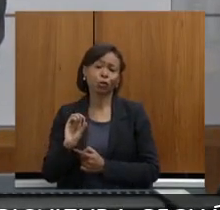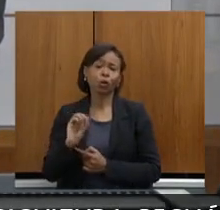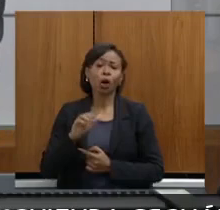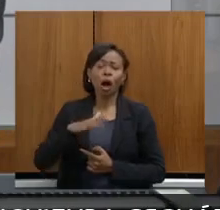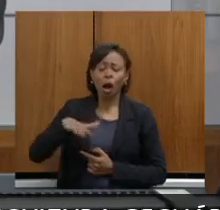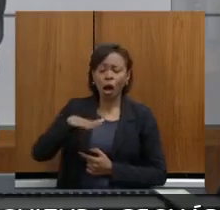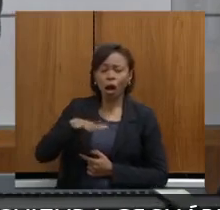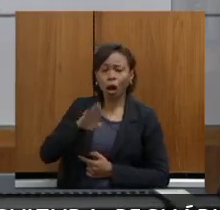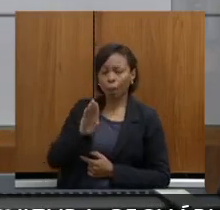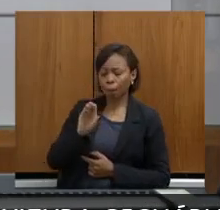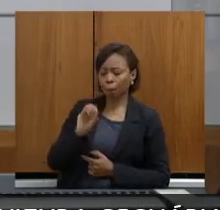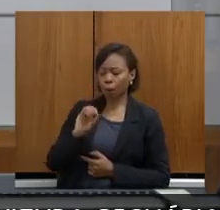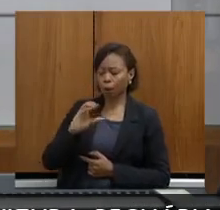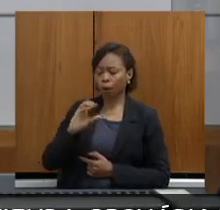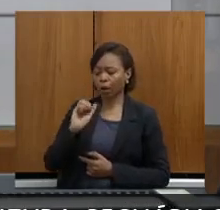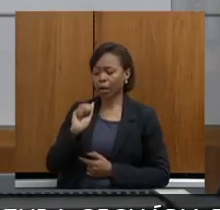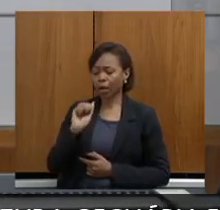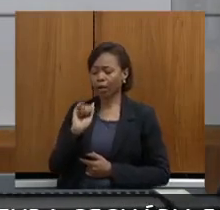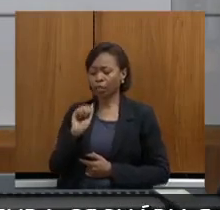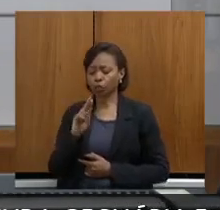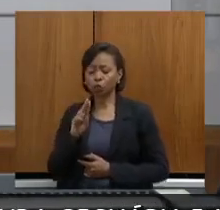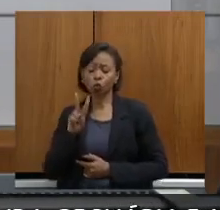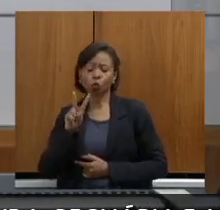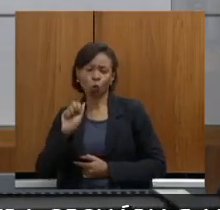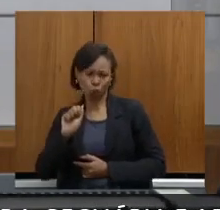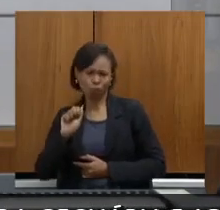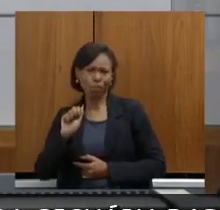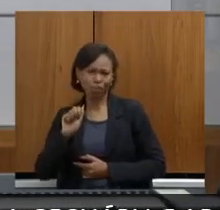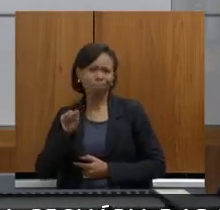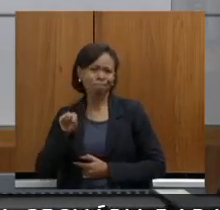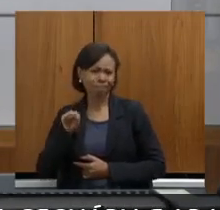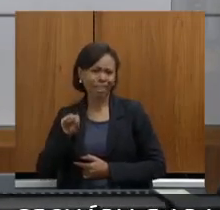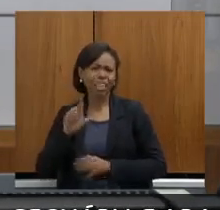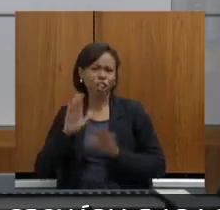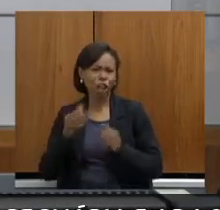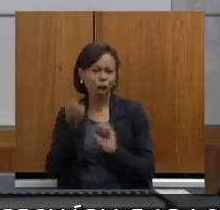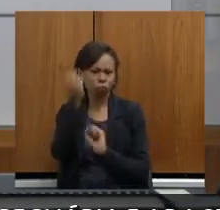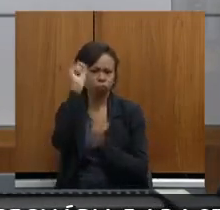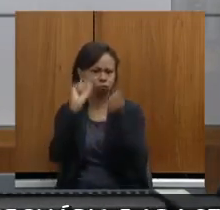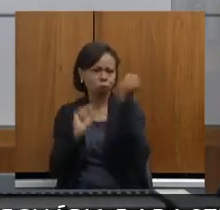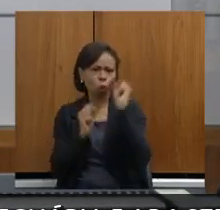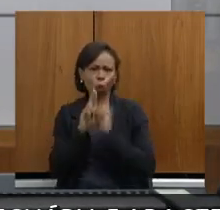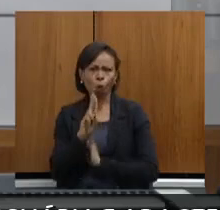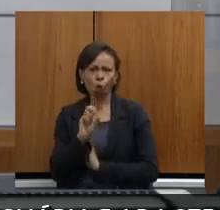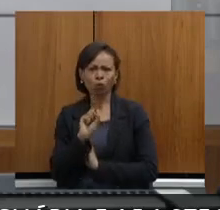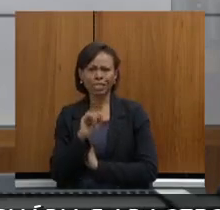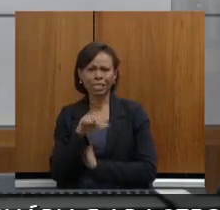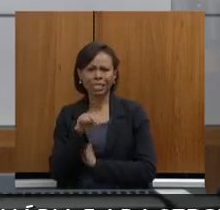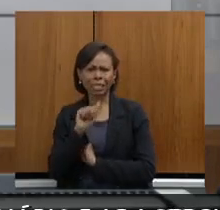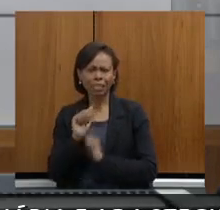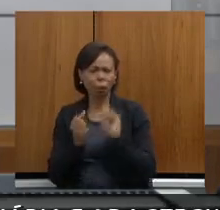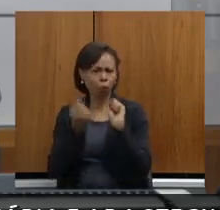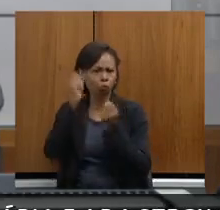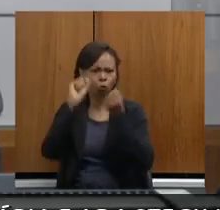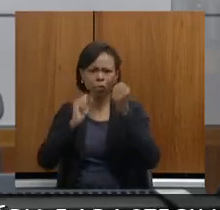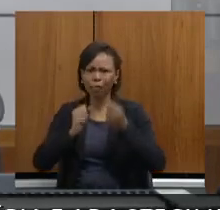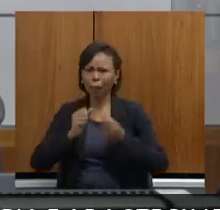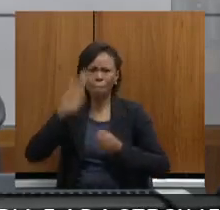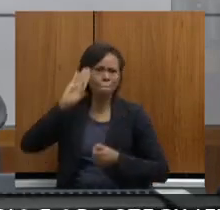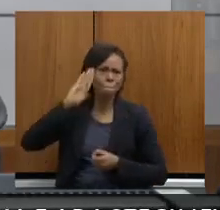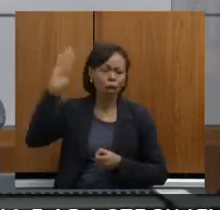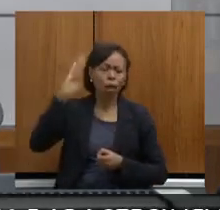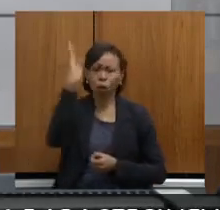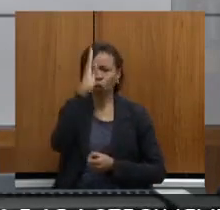distrito de engenheiro Dolabela que já teve uma das maiores usinas do Brasil e essa Usina depois